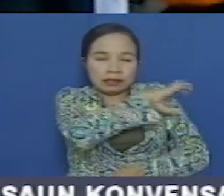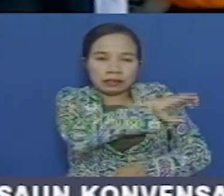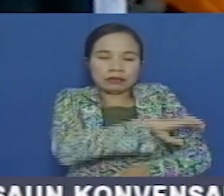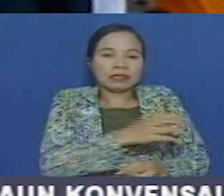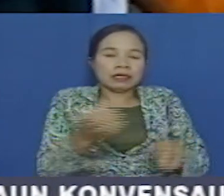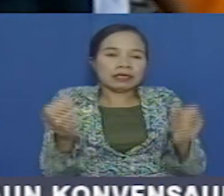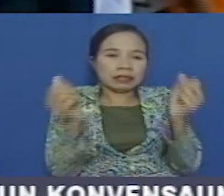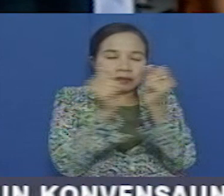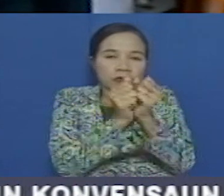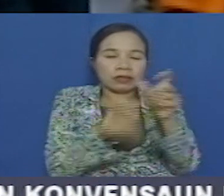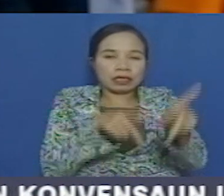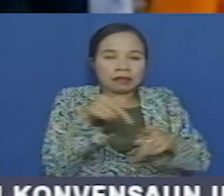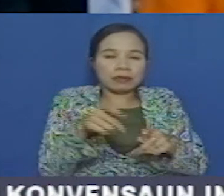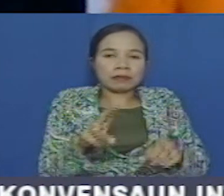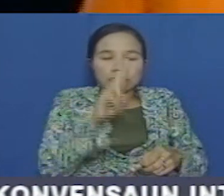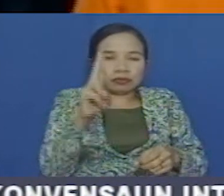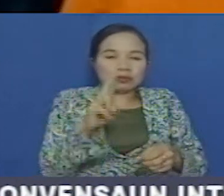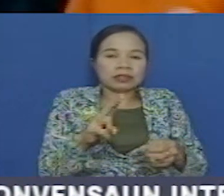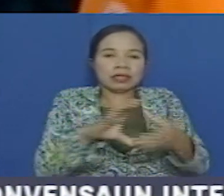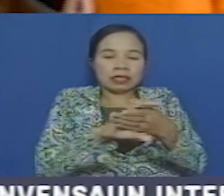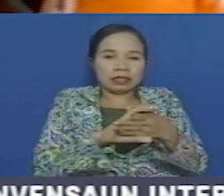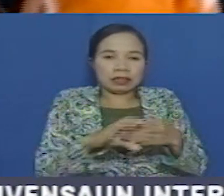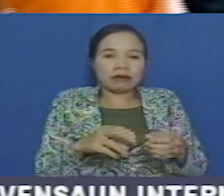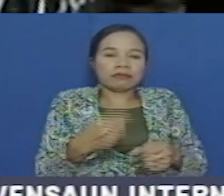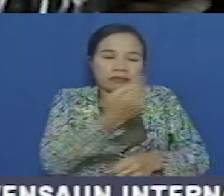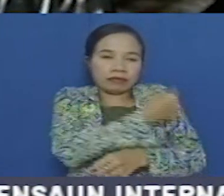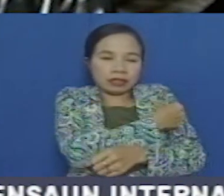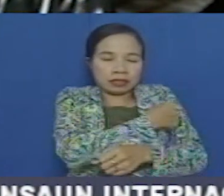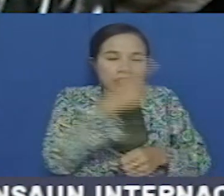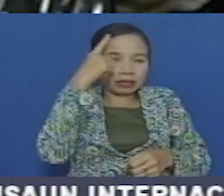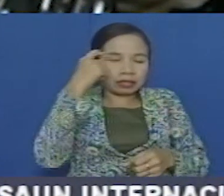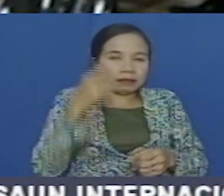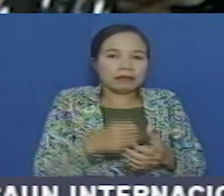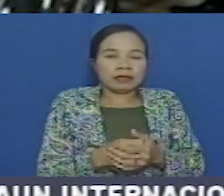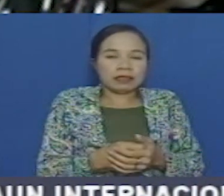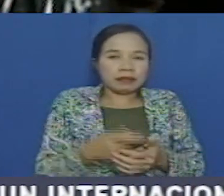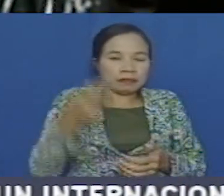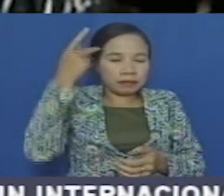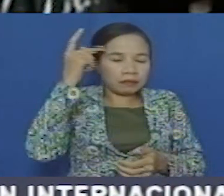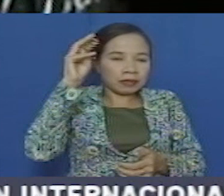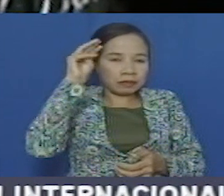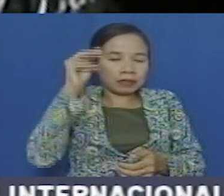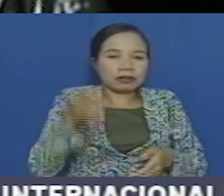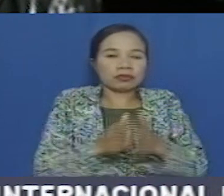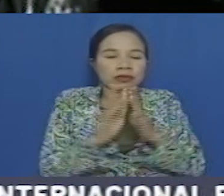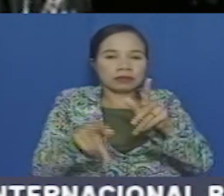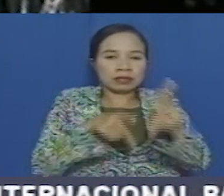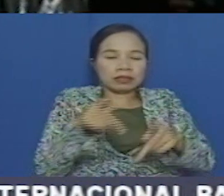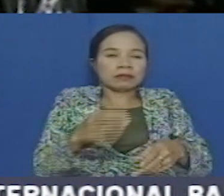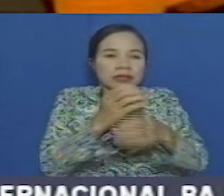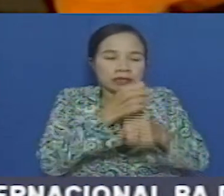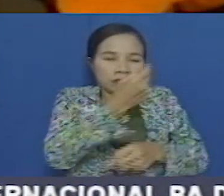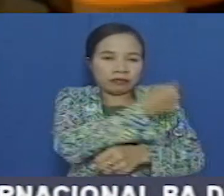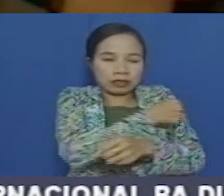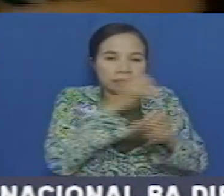na Sidadaun IDNB, facilita Kartaun Vasina. Tambane, chefe governo husu Sidadaun Sira simo Vasina, nune